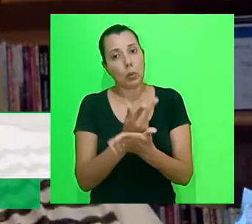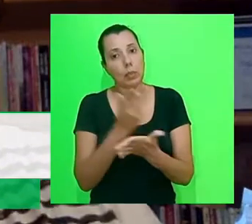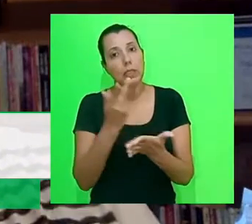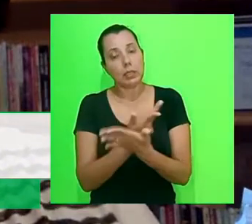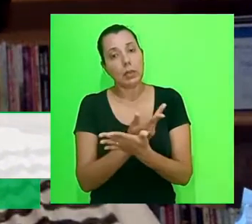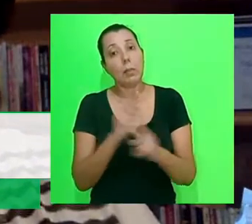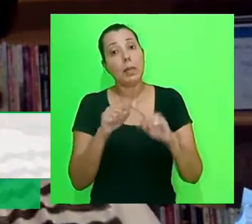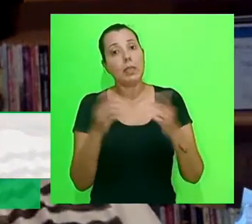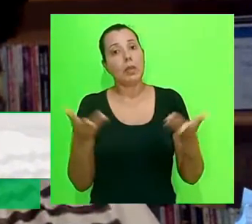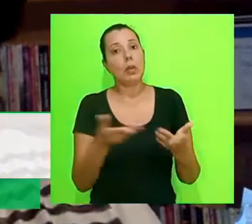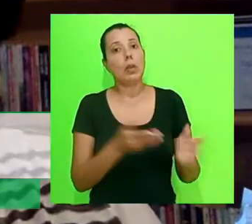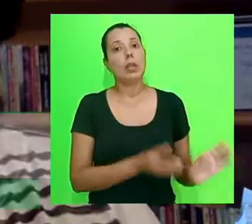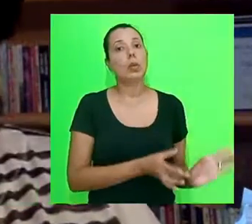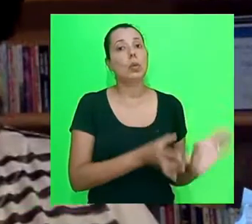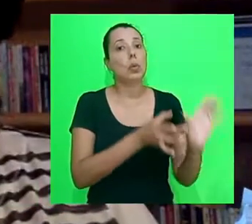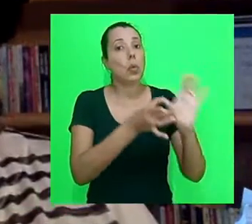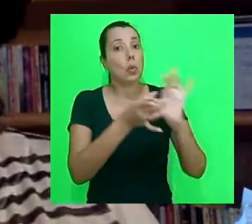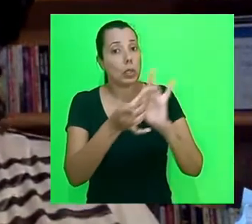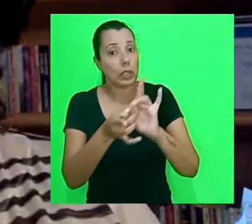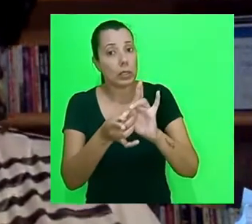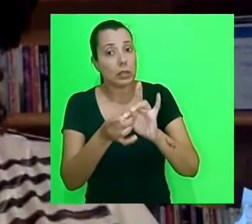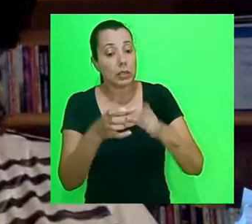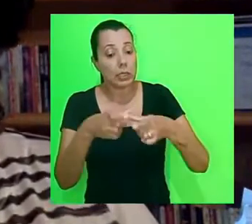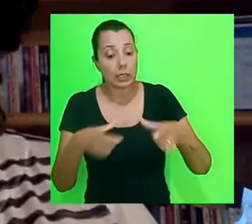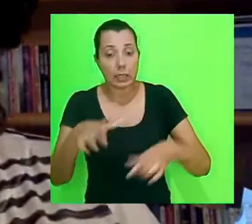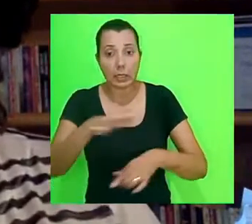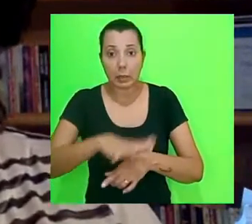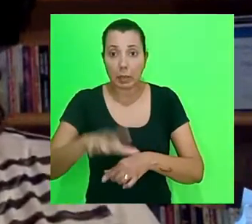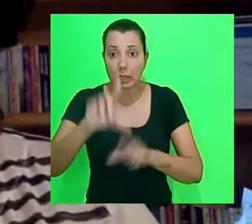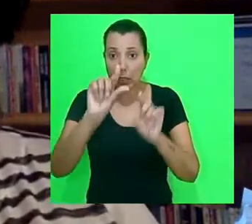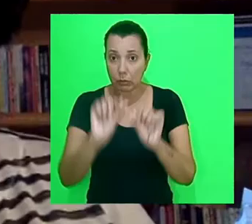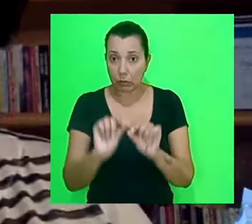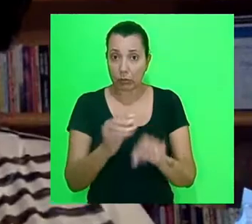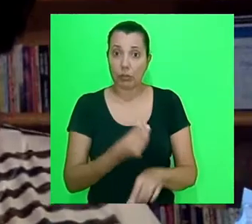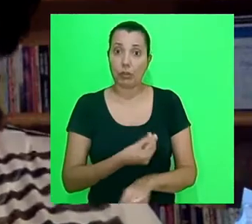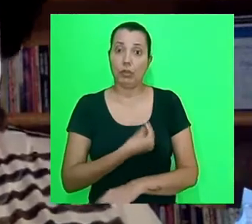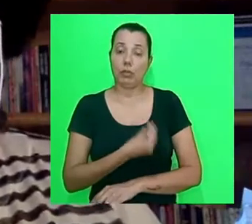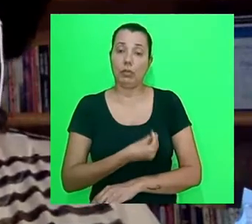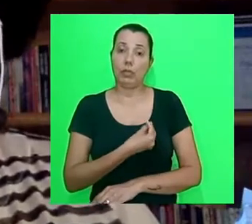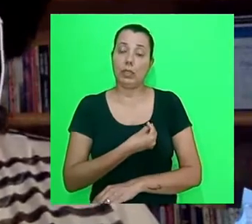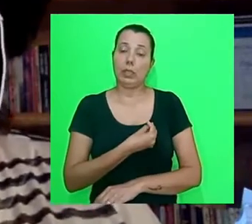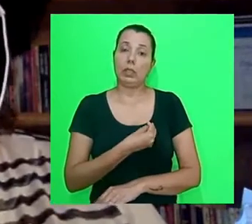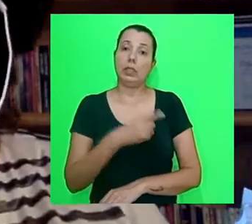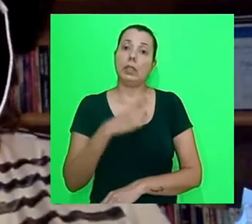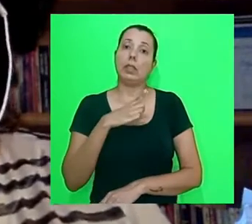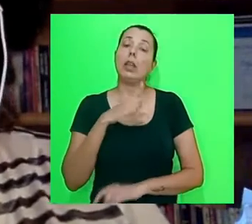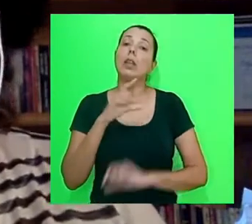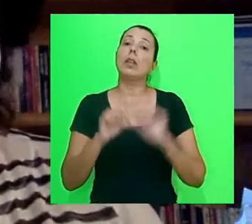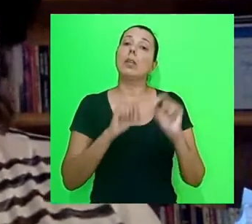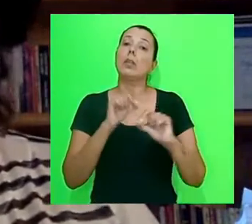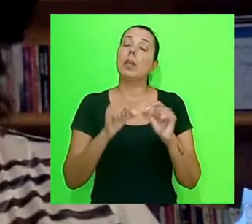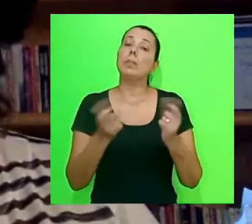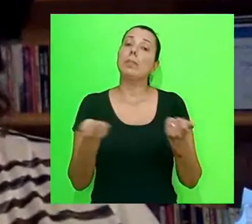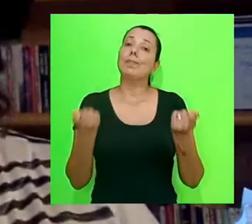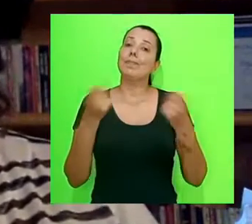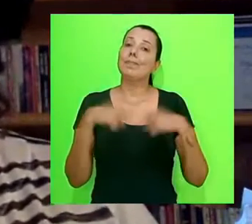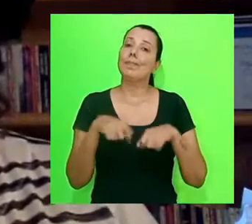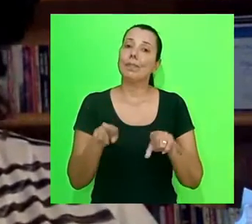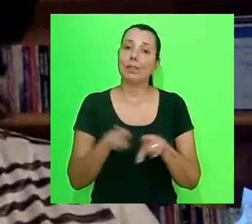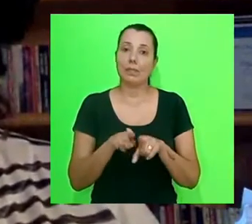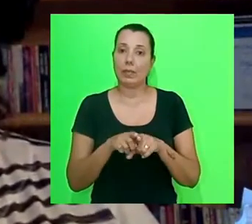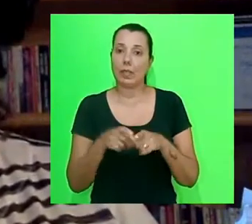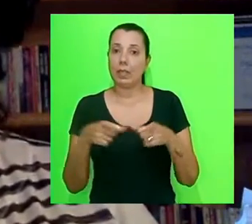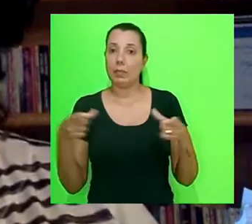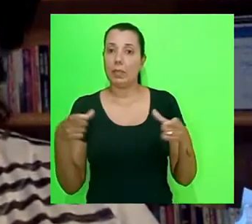perguntou, eu queria chamar a atenção para um outro dado de realidade que potencializa a ação do agressor e aumenta o feminicídio, que